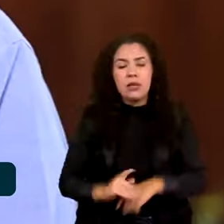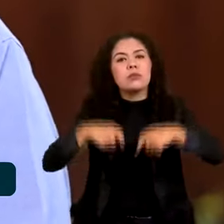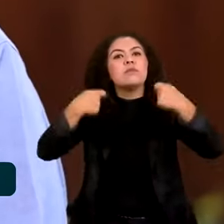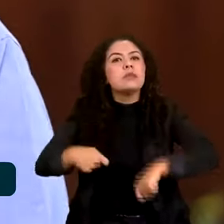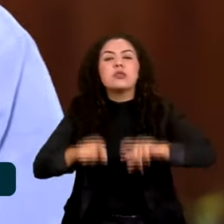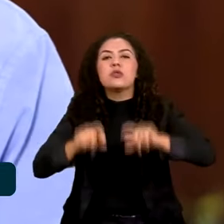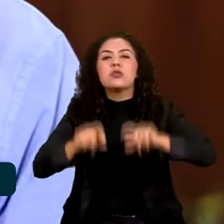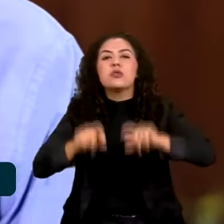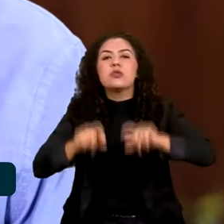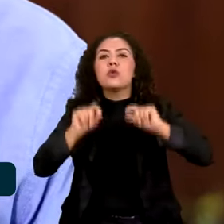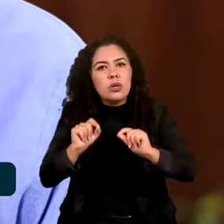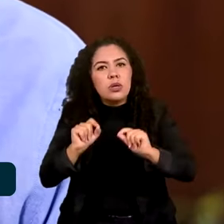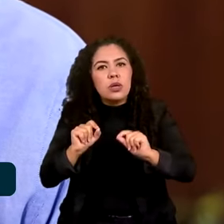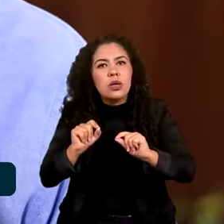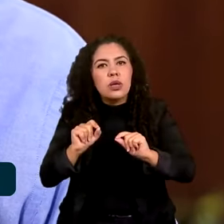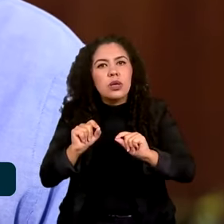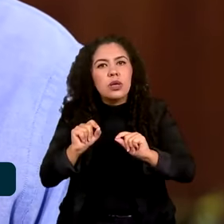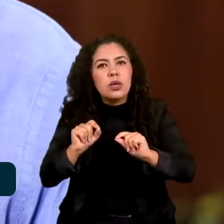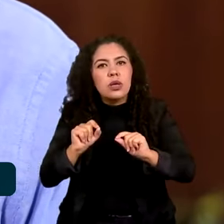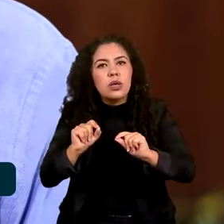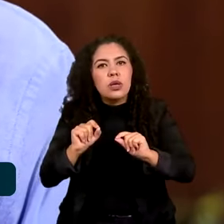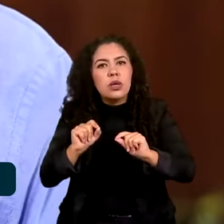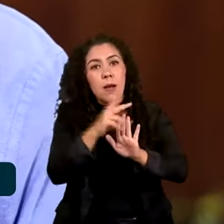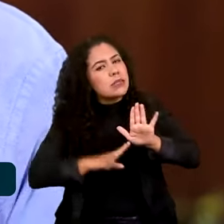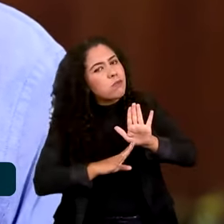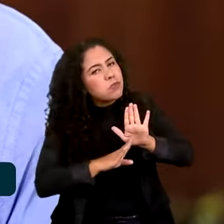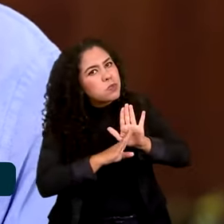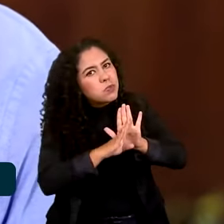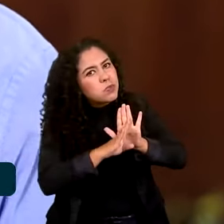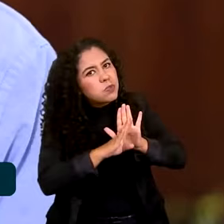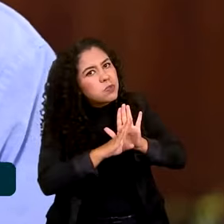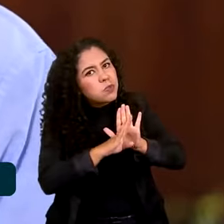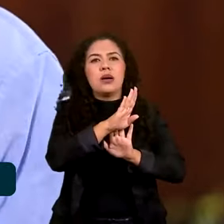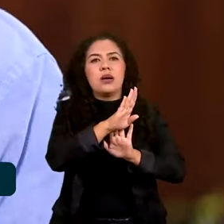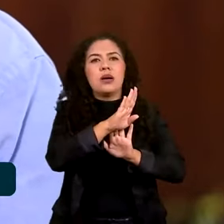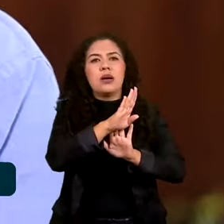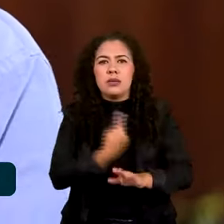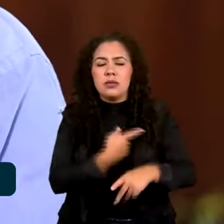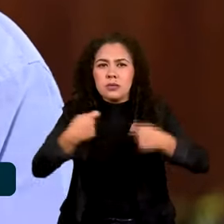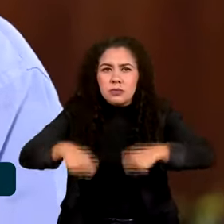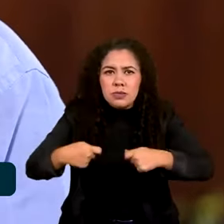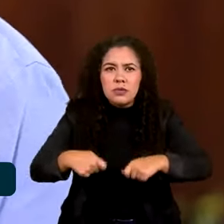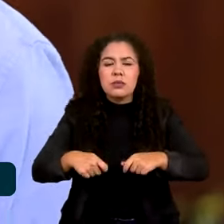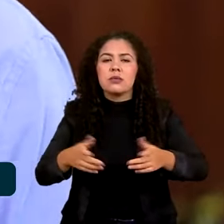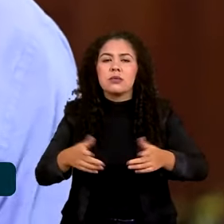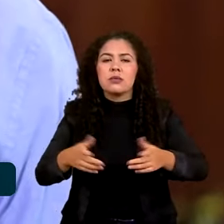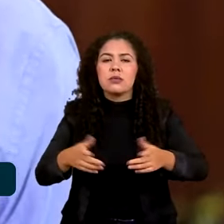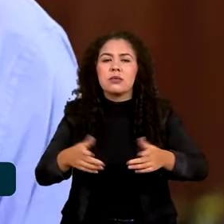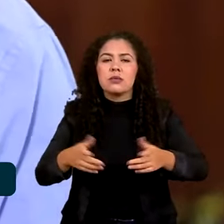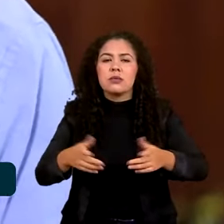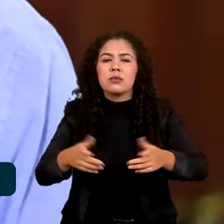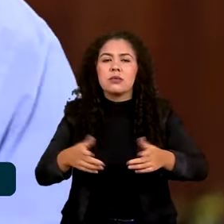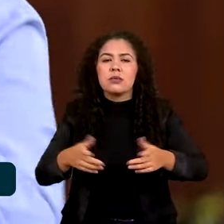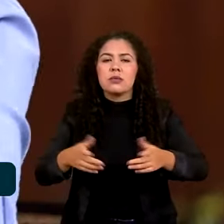precisa voltar a crescer. Nós precisamos colocar, sabe, na nossa balança comercial, produto com maior valor agregado. E aí nós